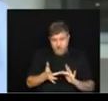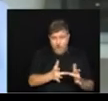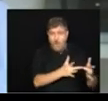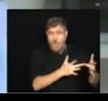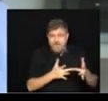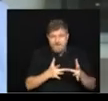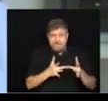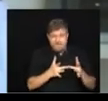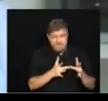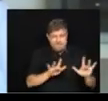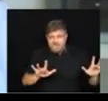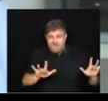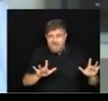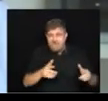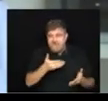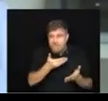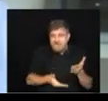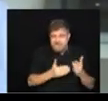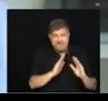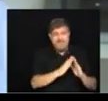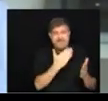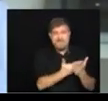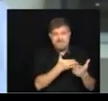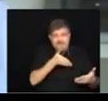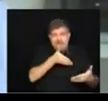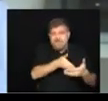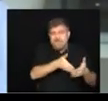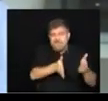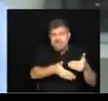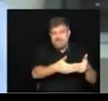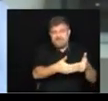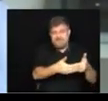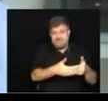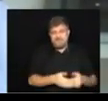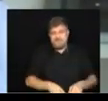e, sobretudo, a questão da escola. A questão da escola foi